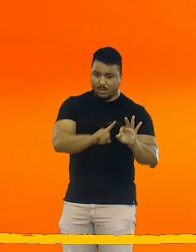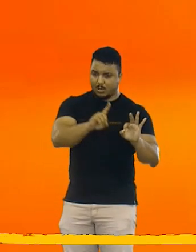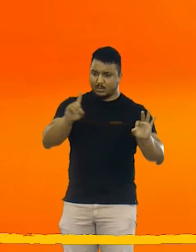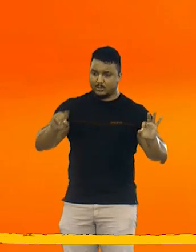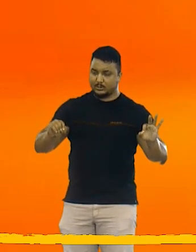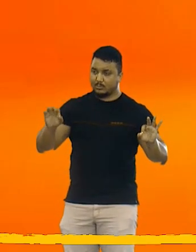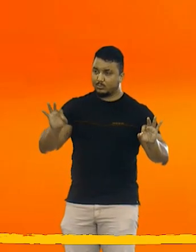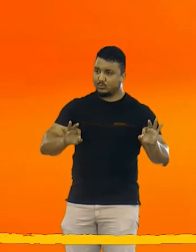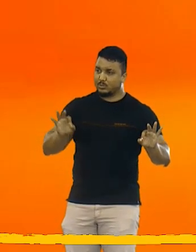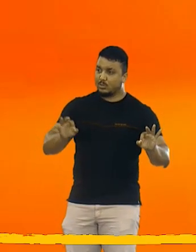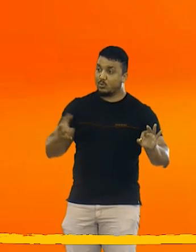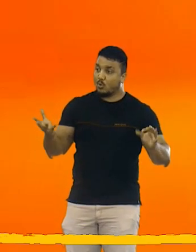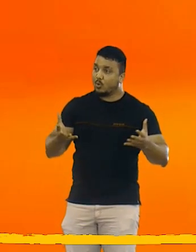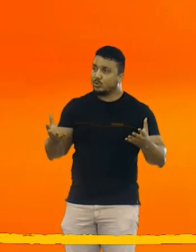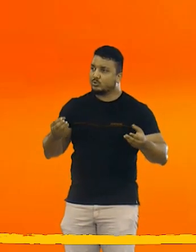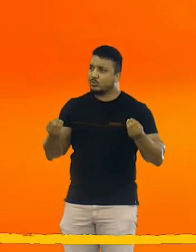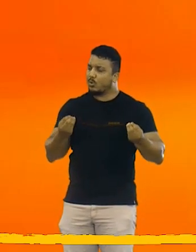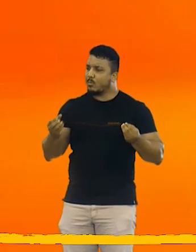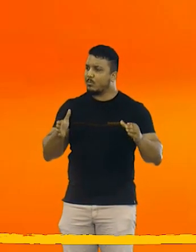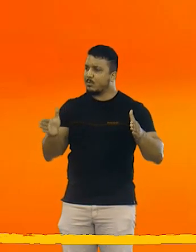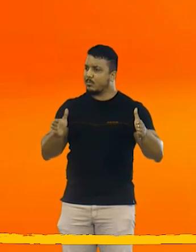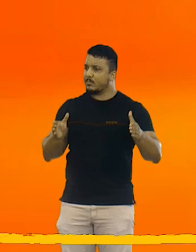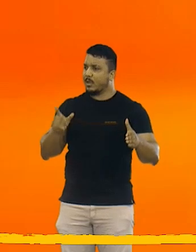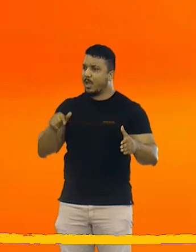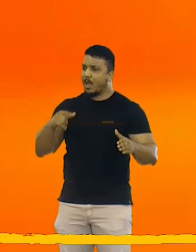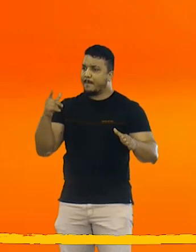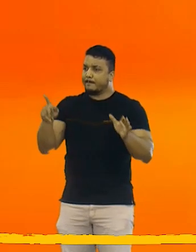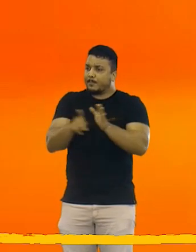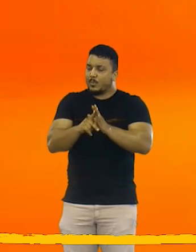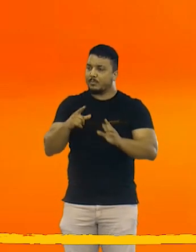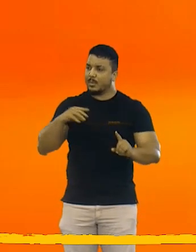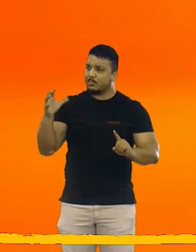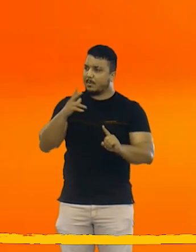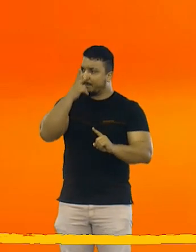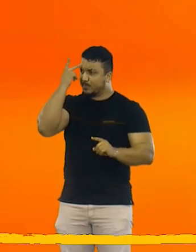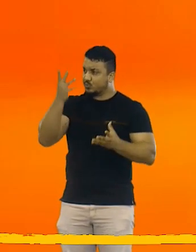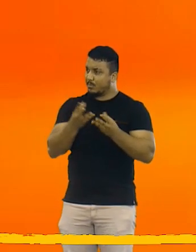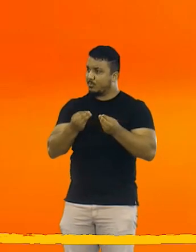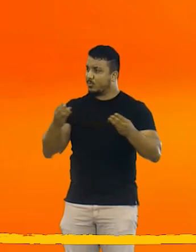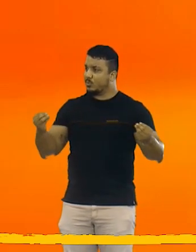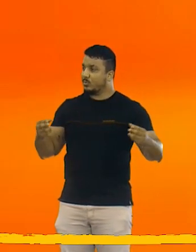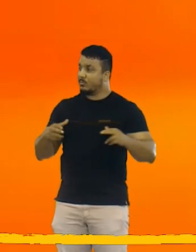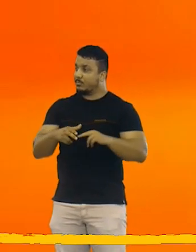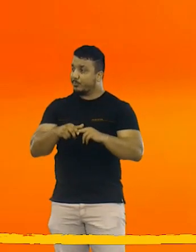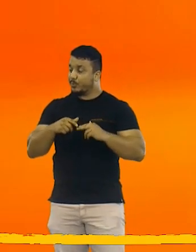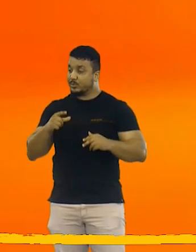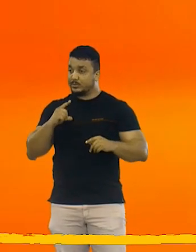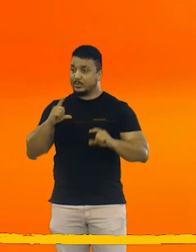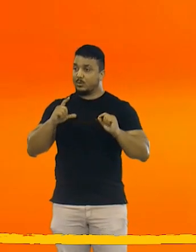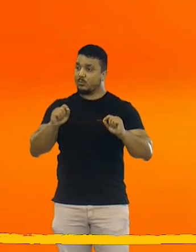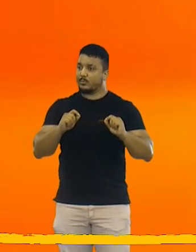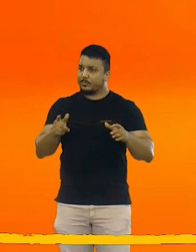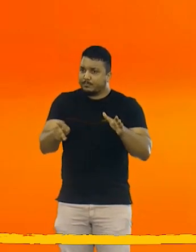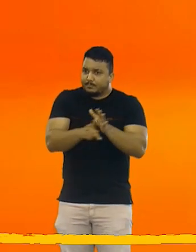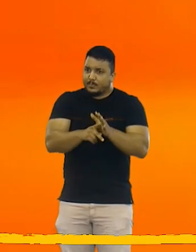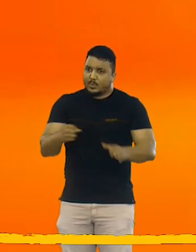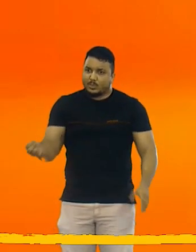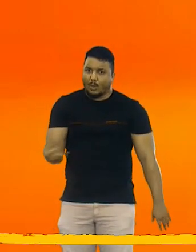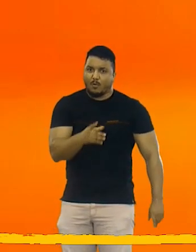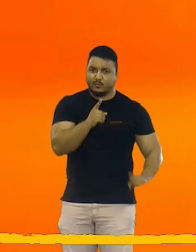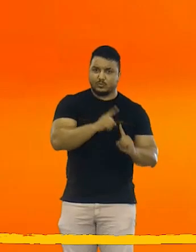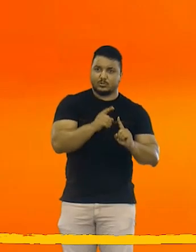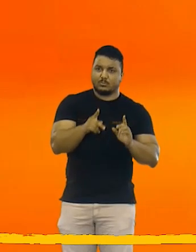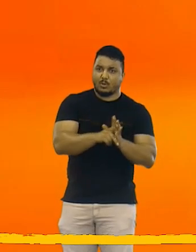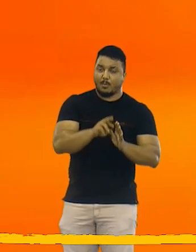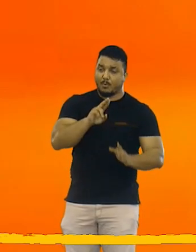na qual a gente vive hoje. Hoje vivemos uma cidade totalmente encharcada, com muita gente. Então, obviamente, apesar das novas